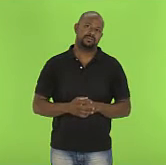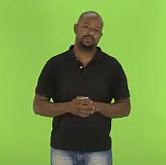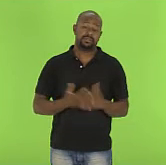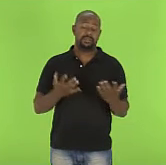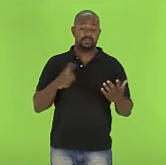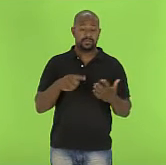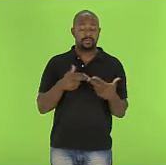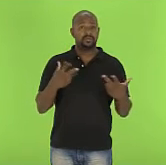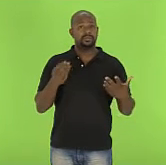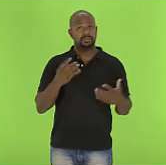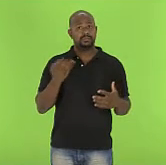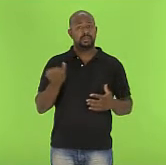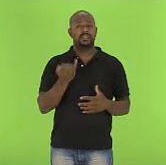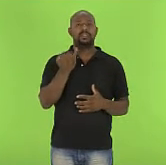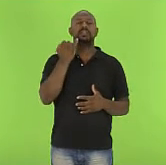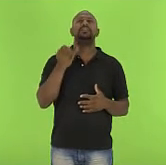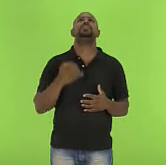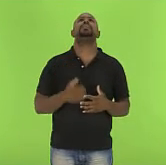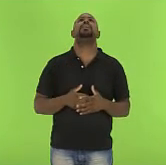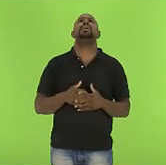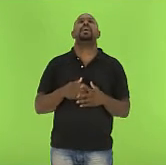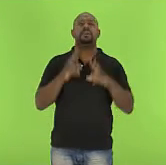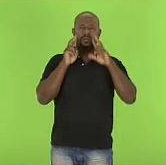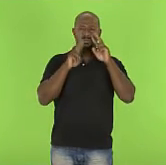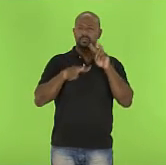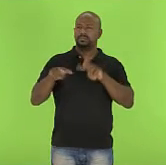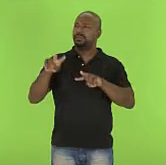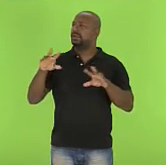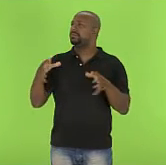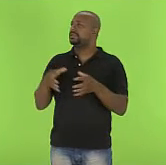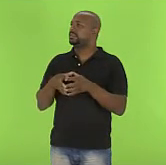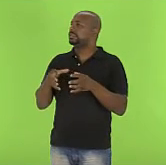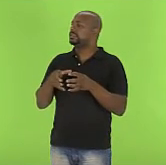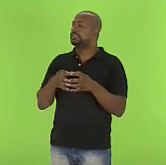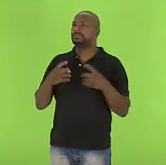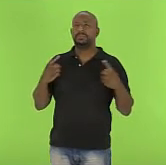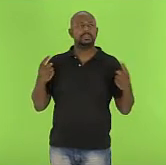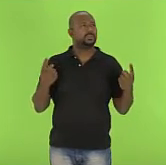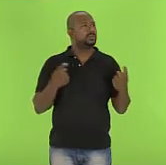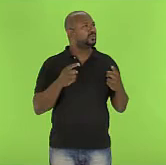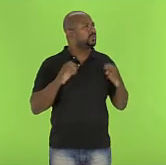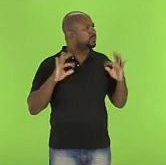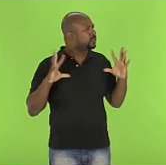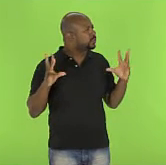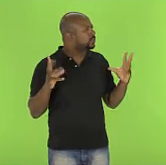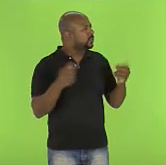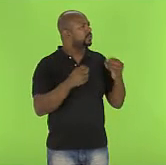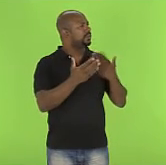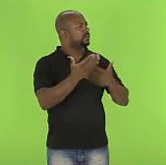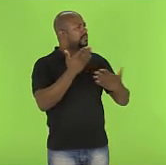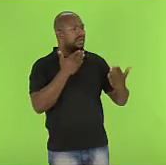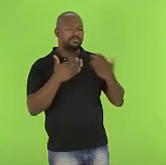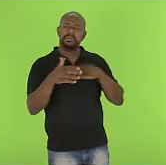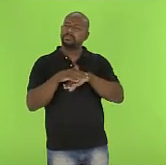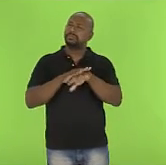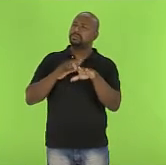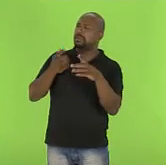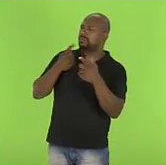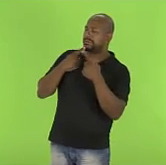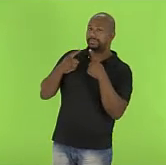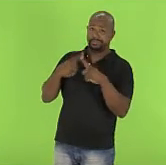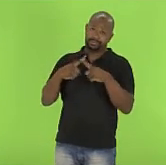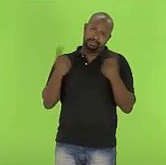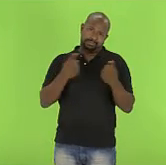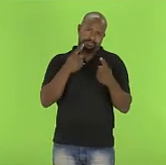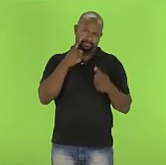certo. E foi uma coisa muito importante olhar para a equipe e ver a equipe toda dialogando. Porque